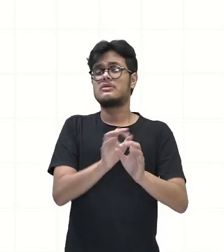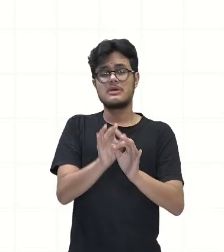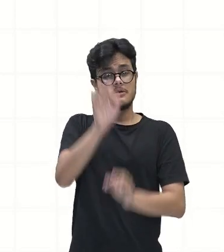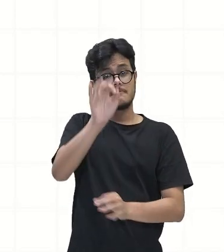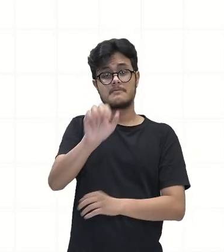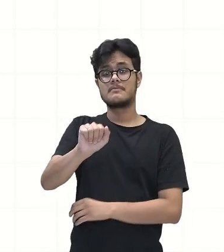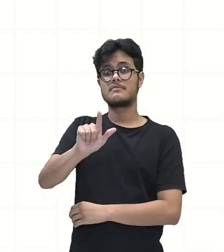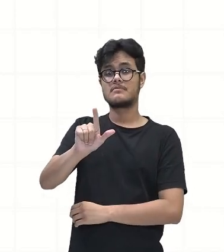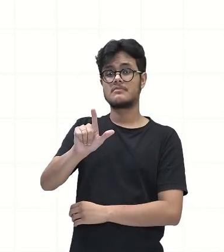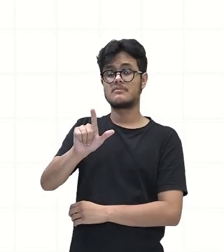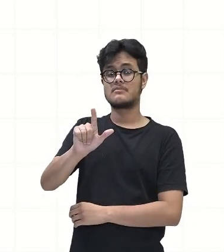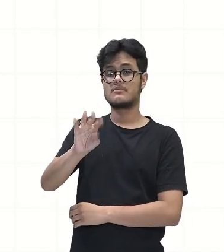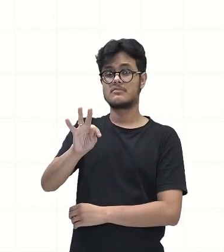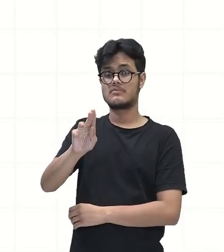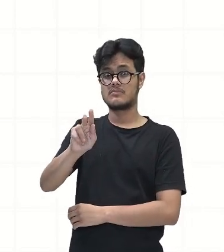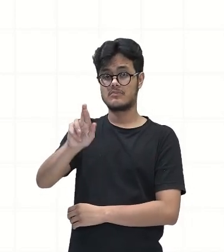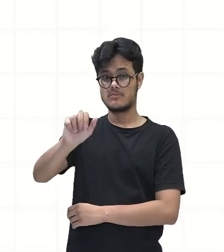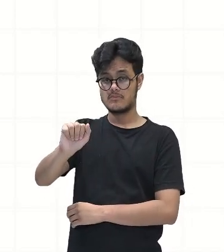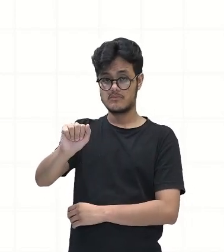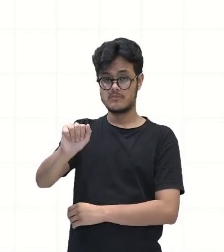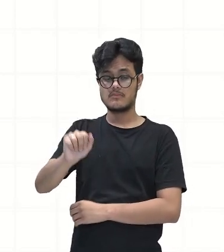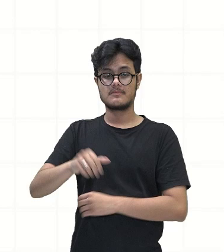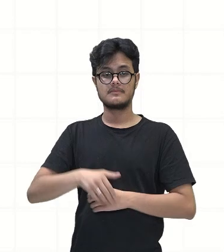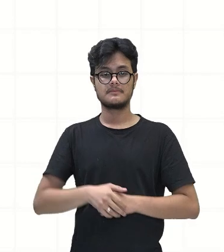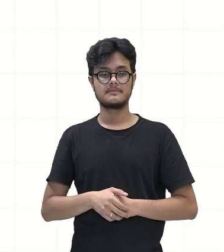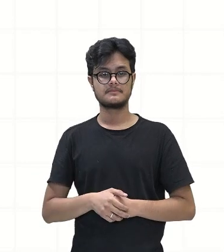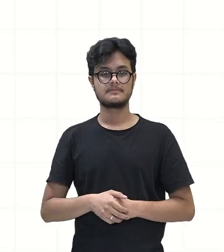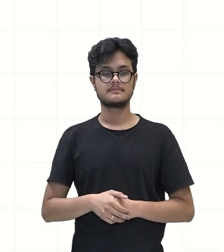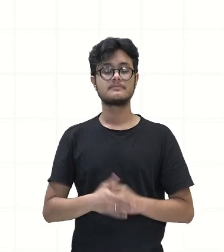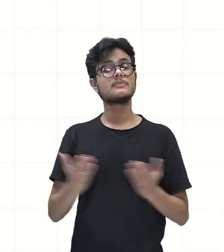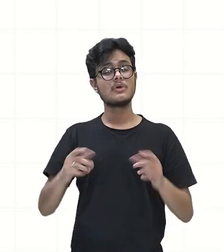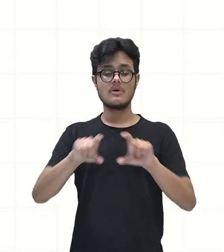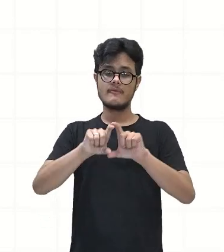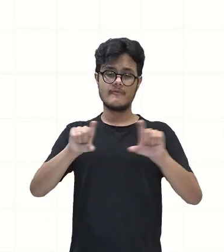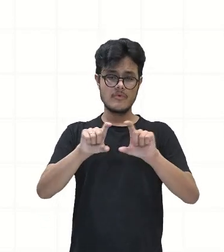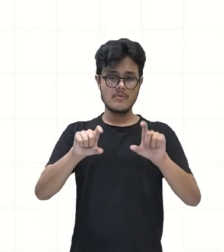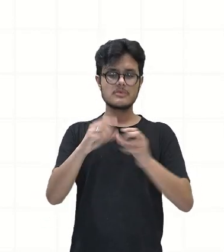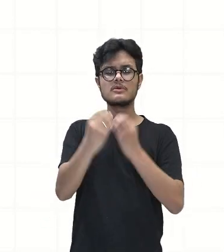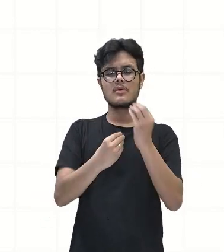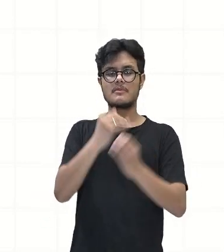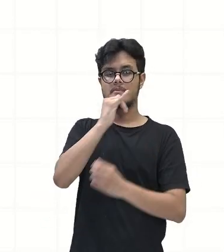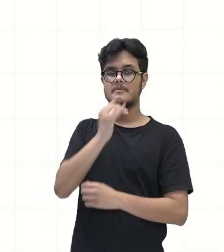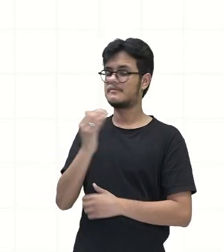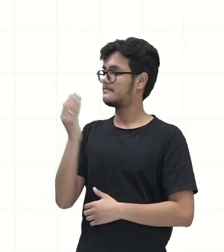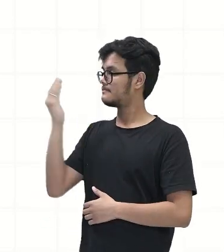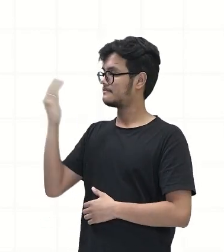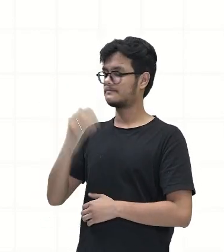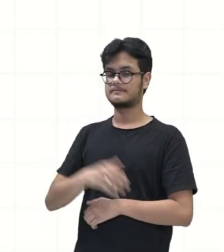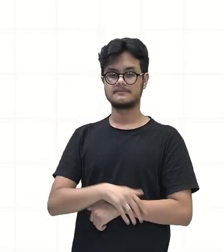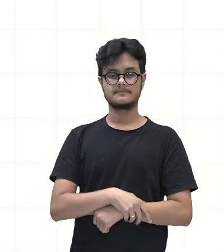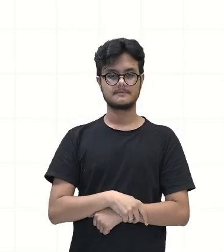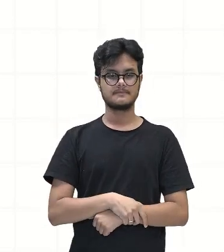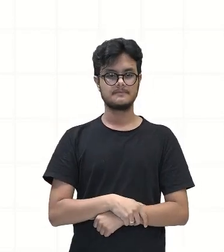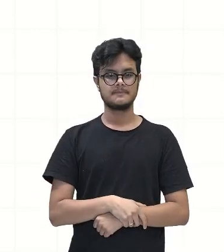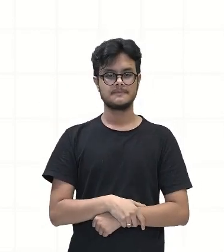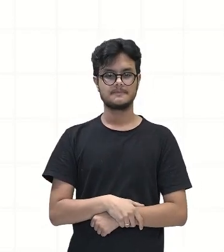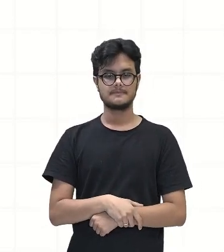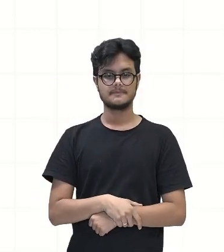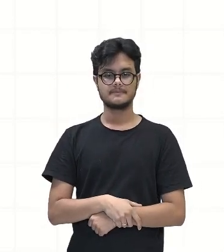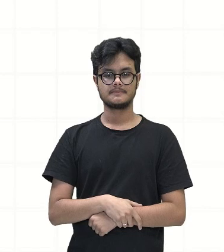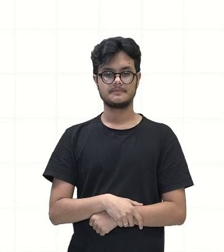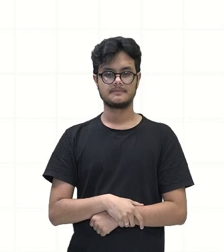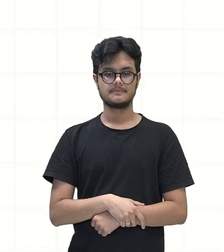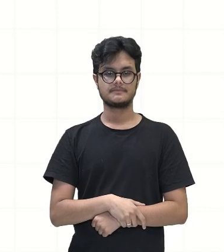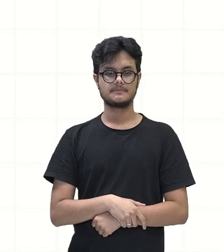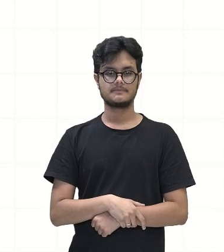de Pitágoras. Então, novamente, a fórmula vai ser assim, ó, a altura é igual ao lado raiz quadrada